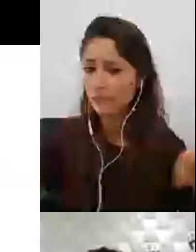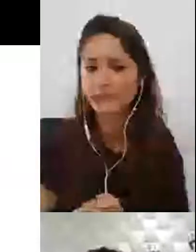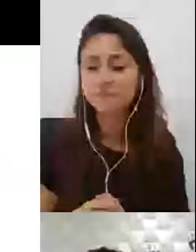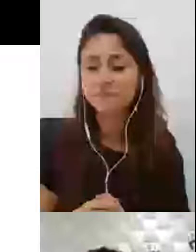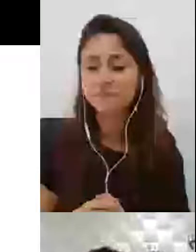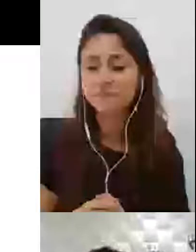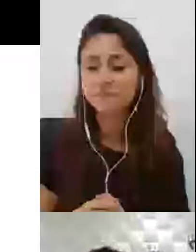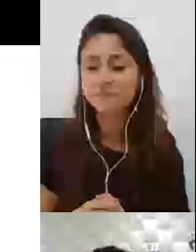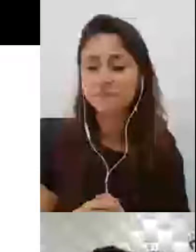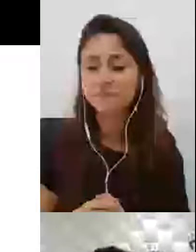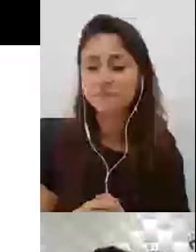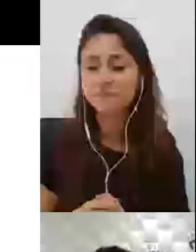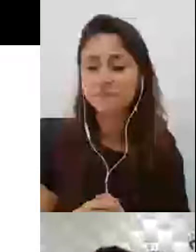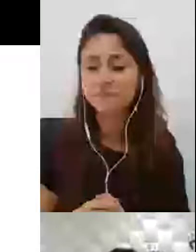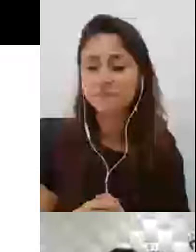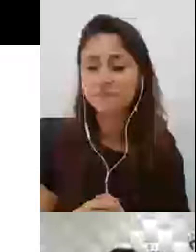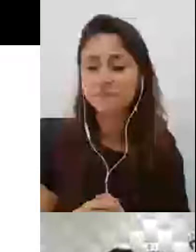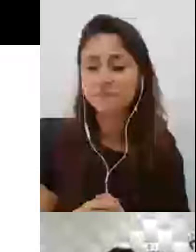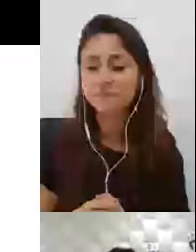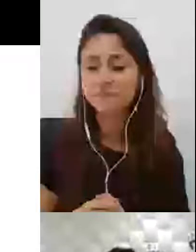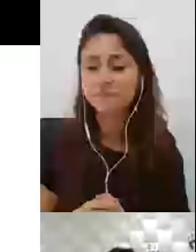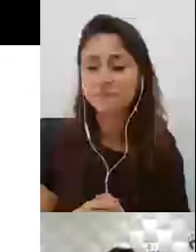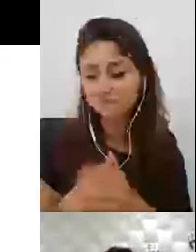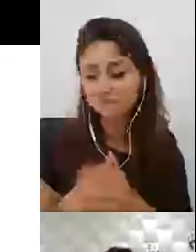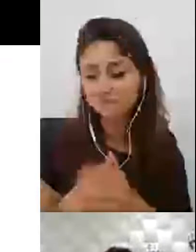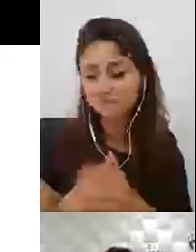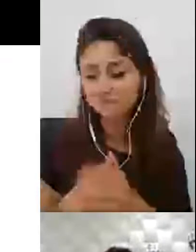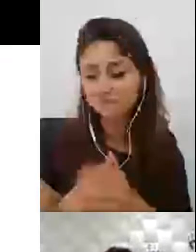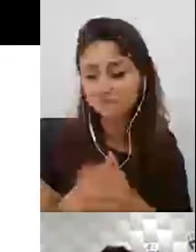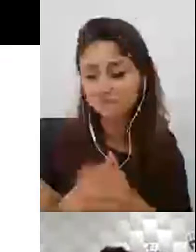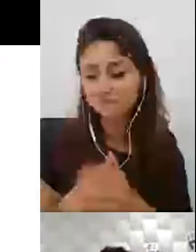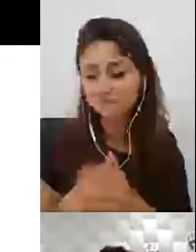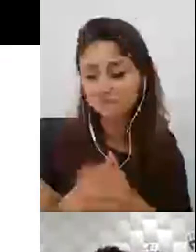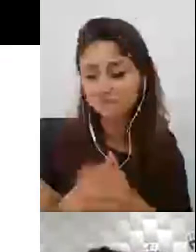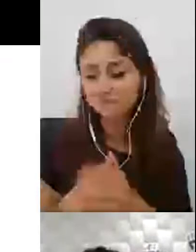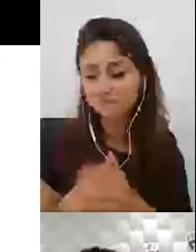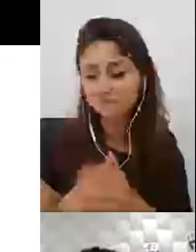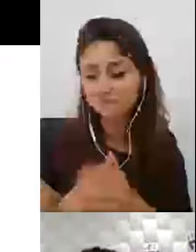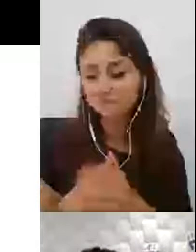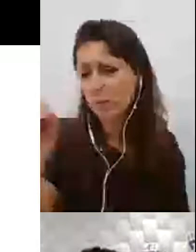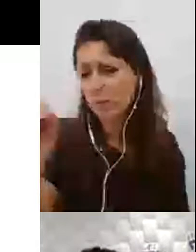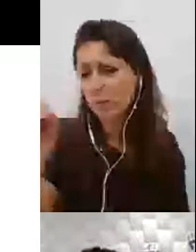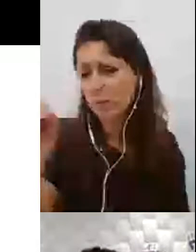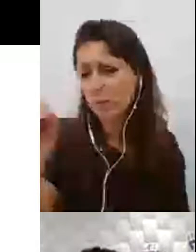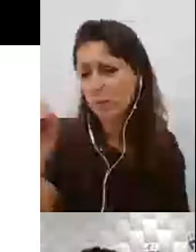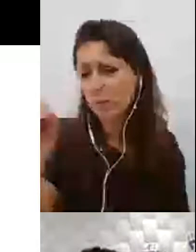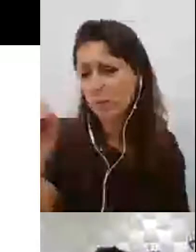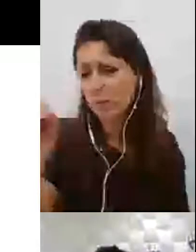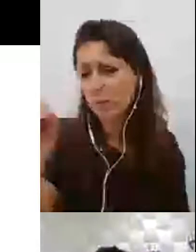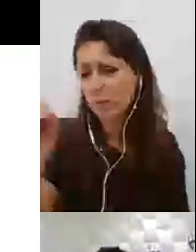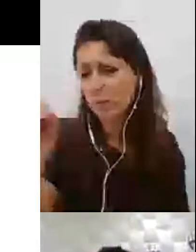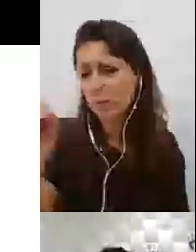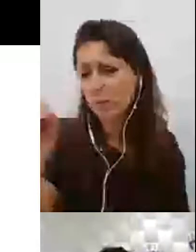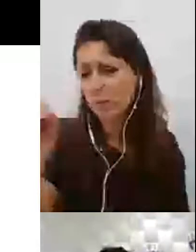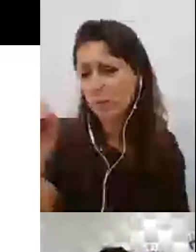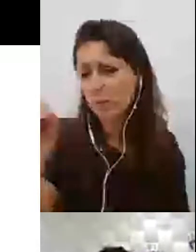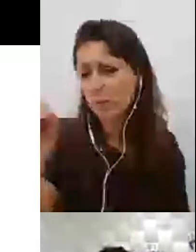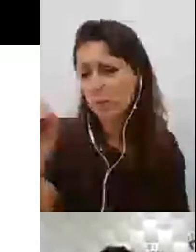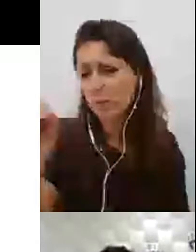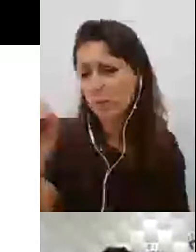melhor forma possível todo o conceito. Então, a gente usa muito isso, né? Quando tem uma ambulância passando, salvando vidas,